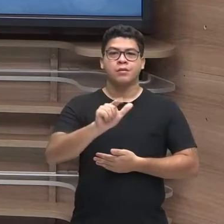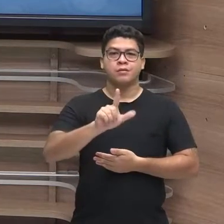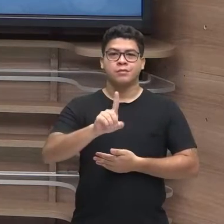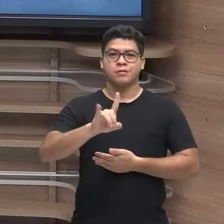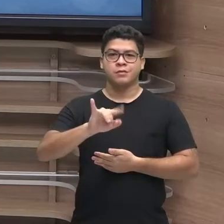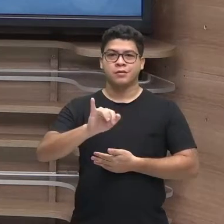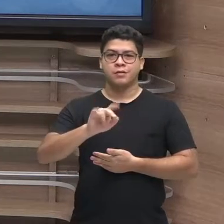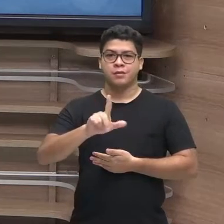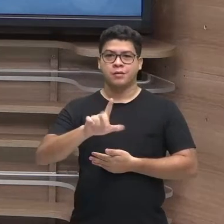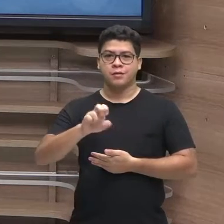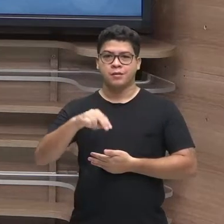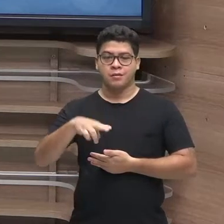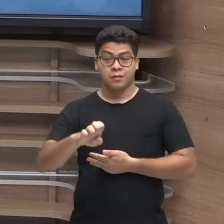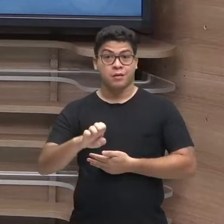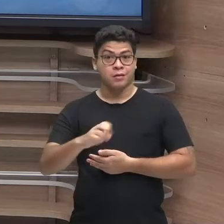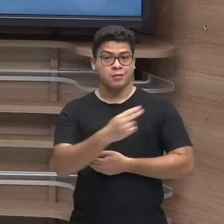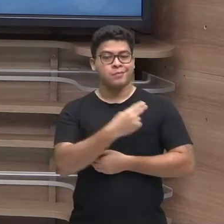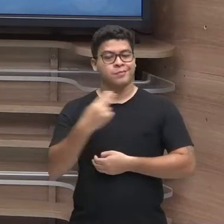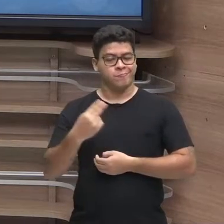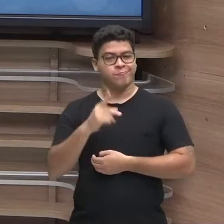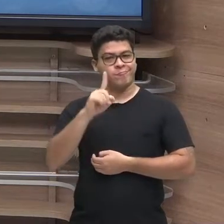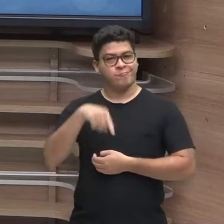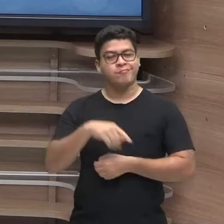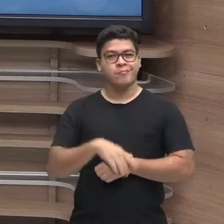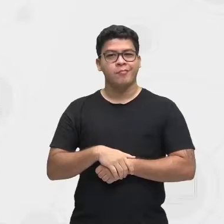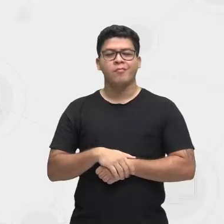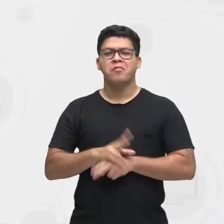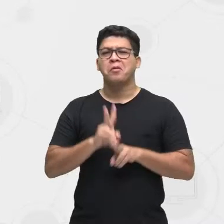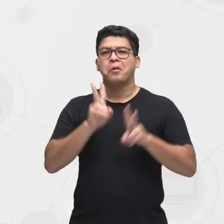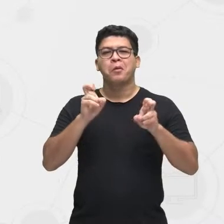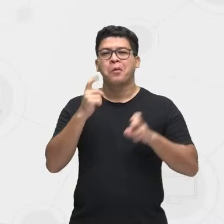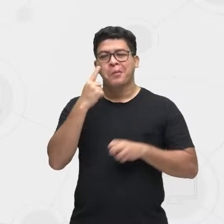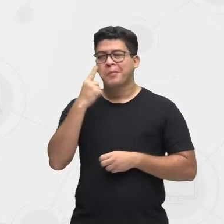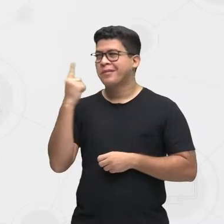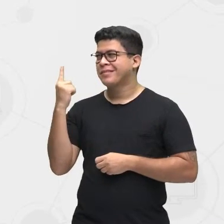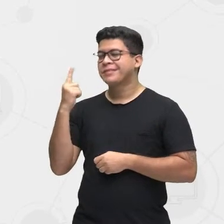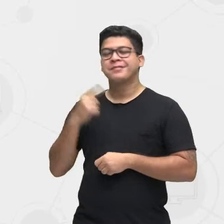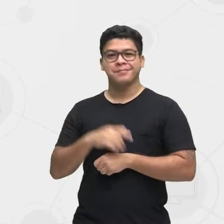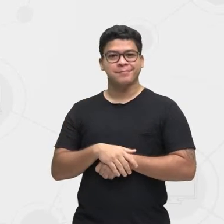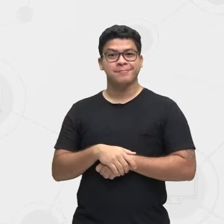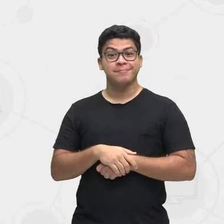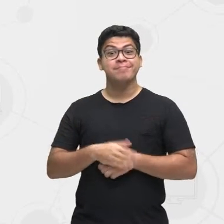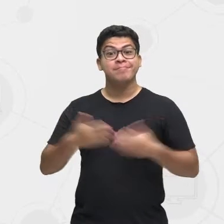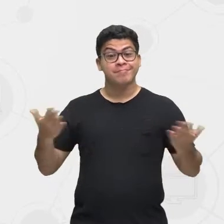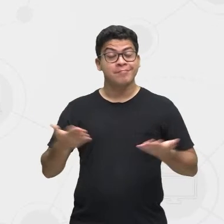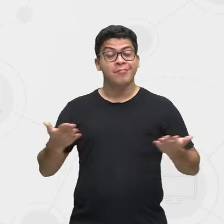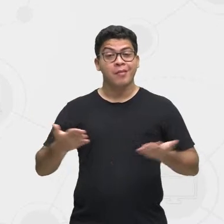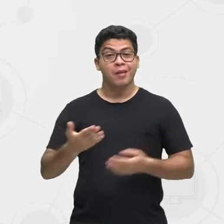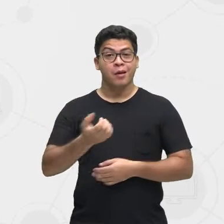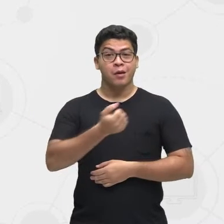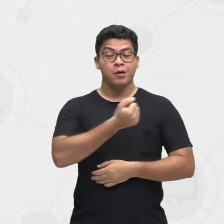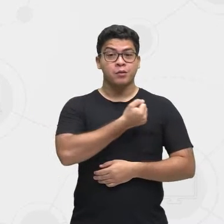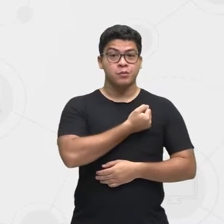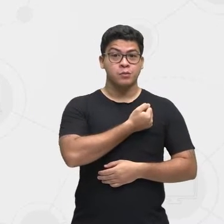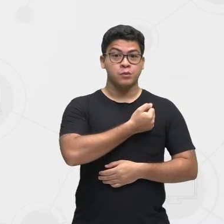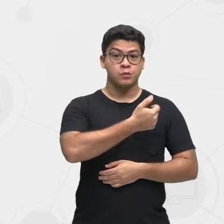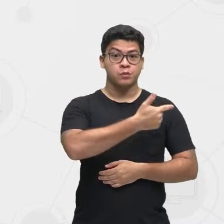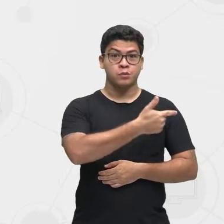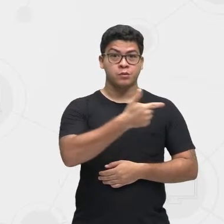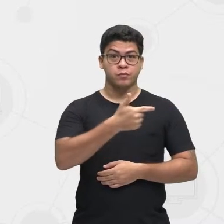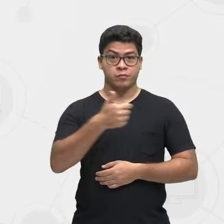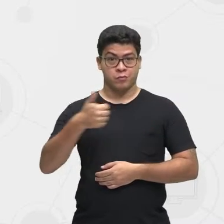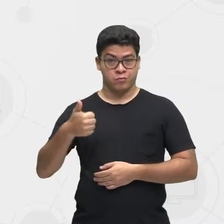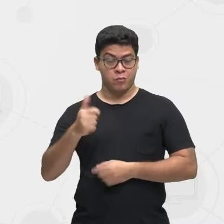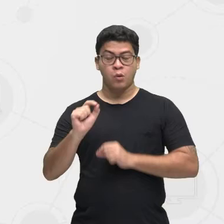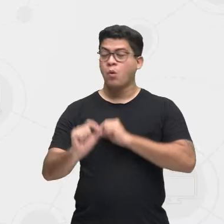a aula de hoje. Vamos lá ver o conteúdo dessa nossa aula? A nossa aula, que é de número 221,